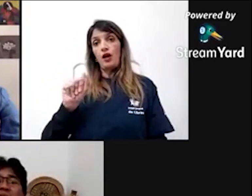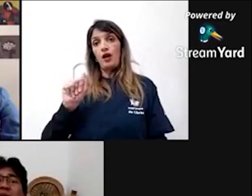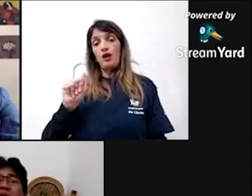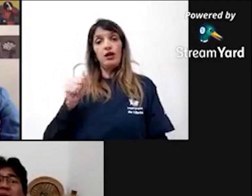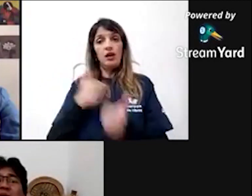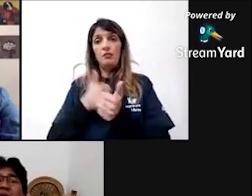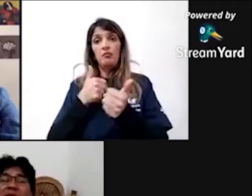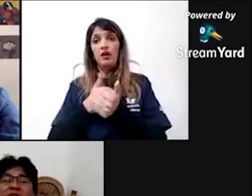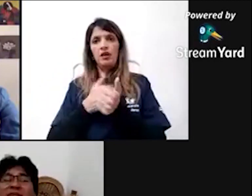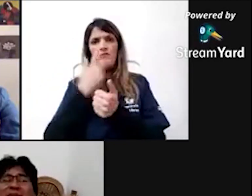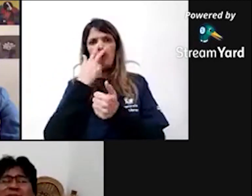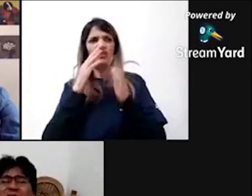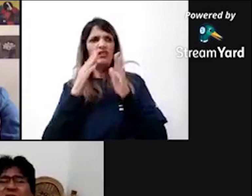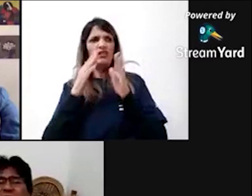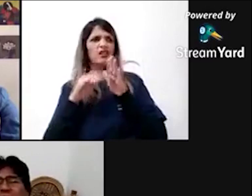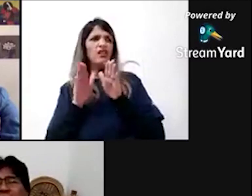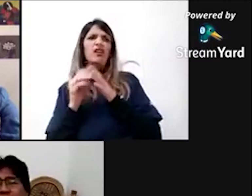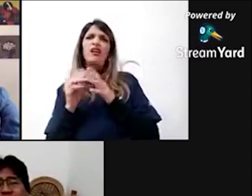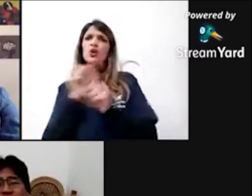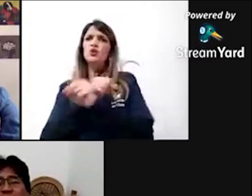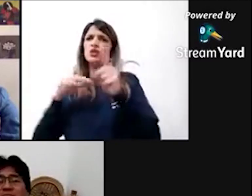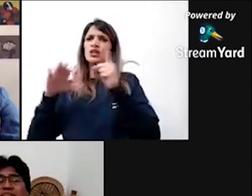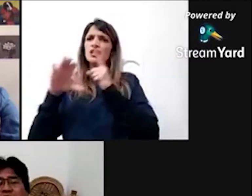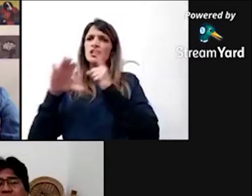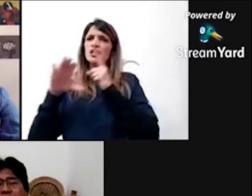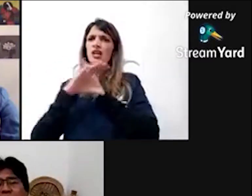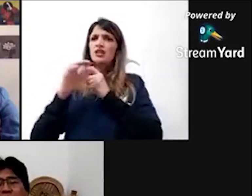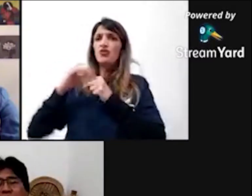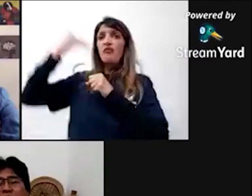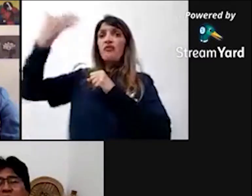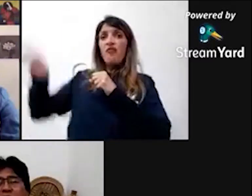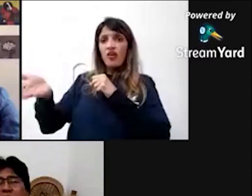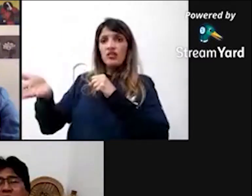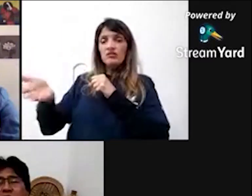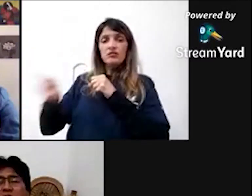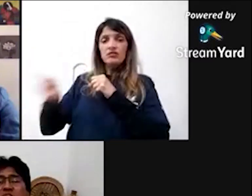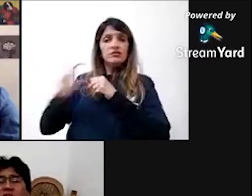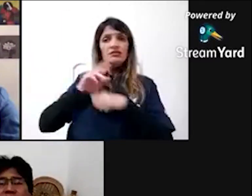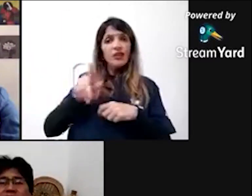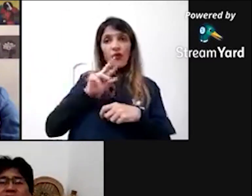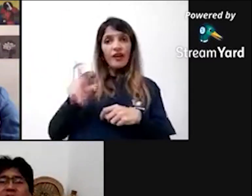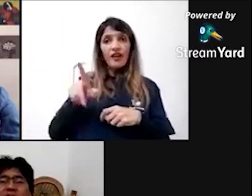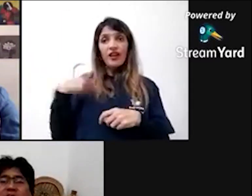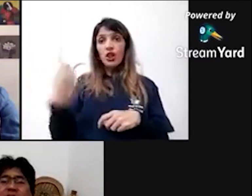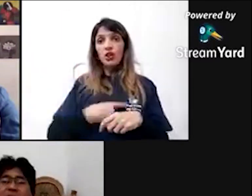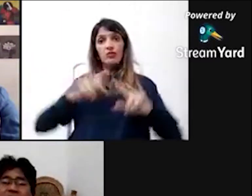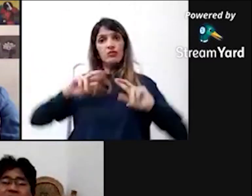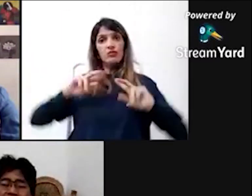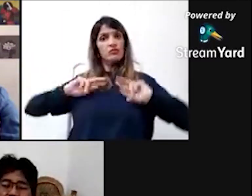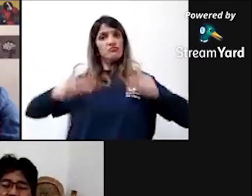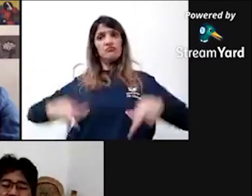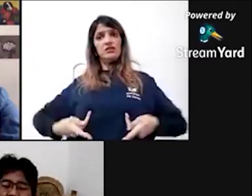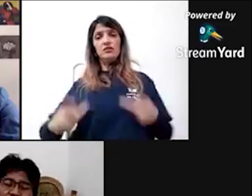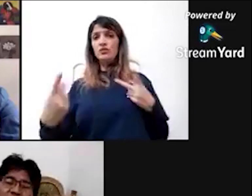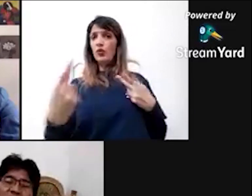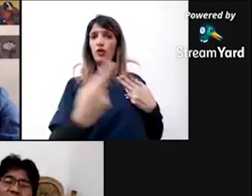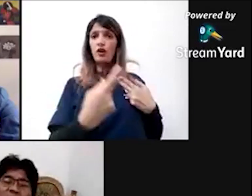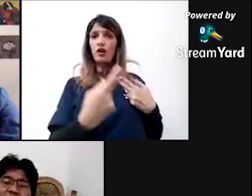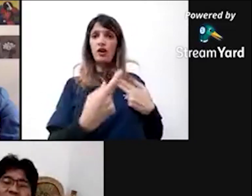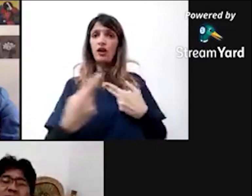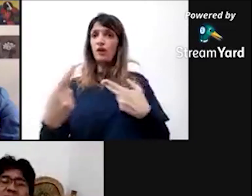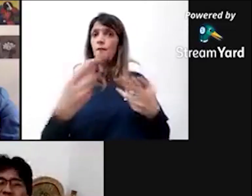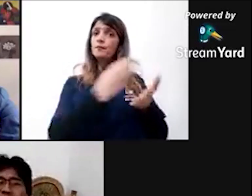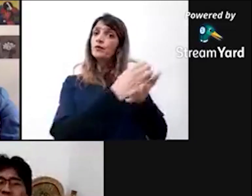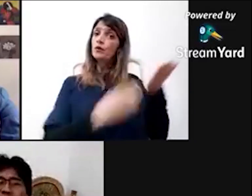fora da sociedade, de fato. E não, somos gente. Então, o currículo é para